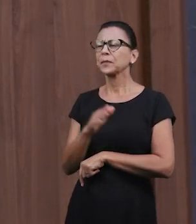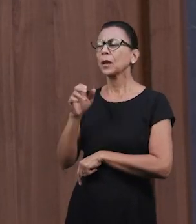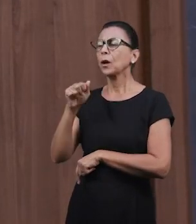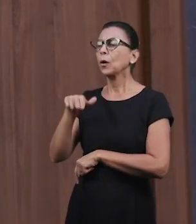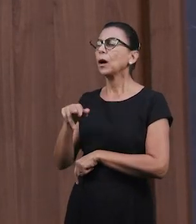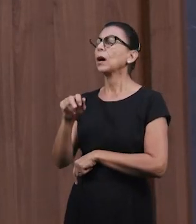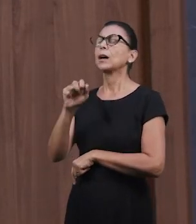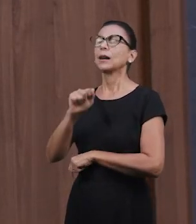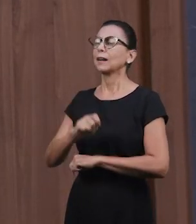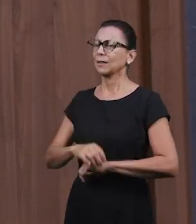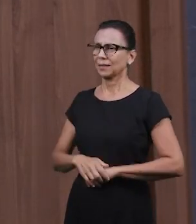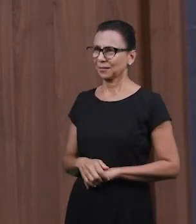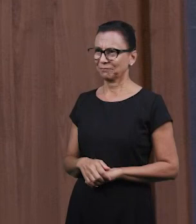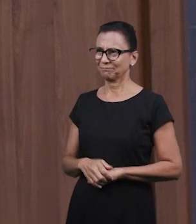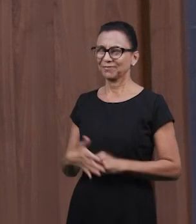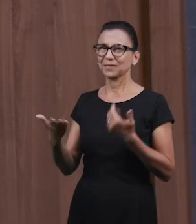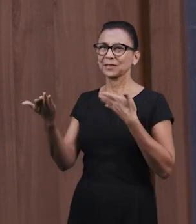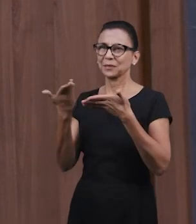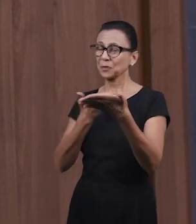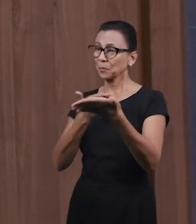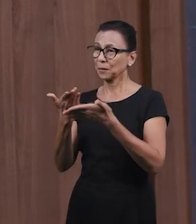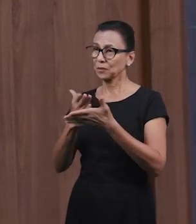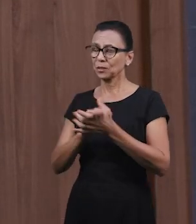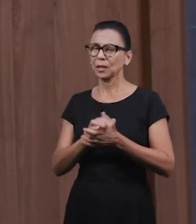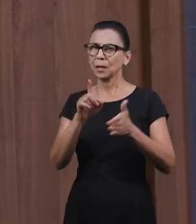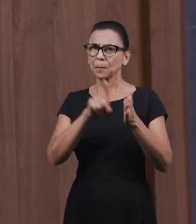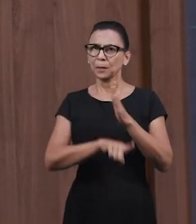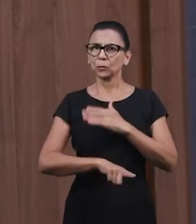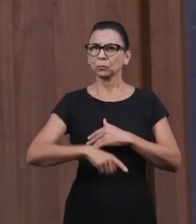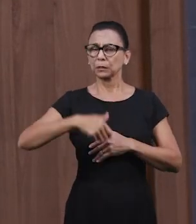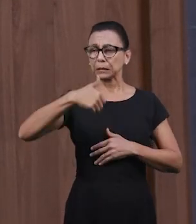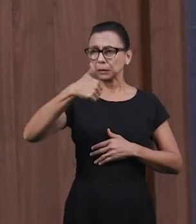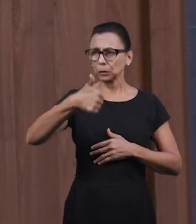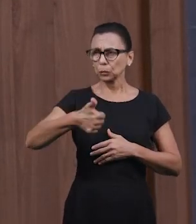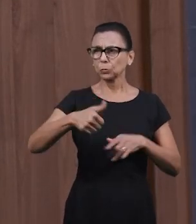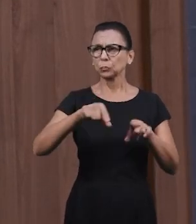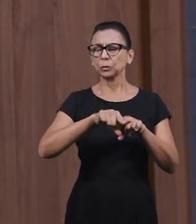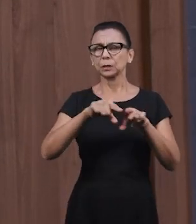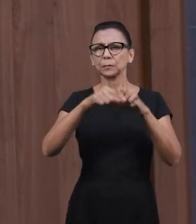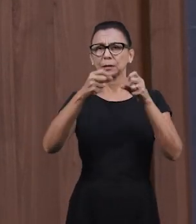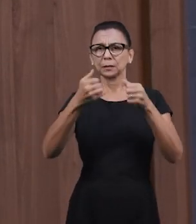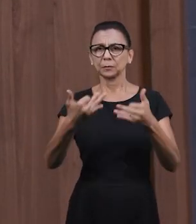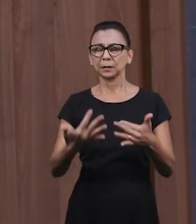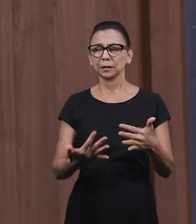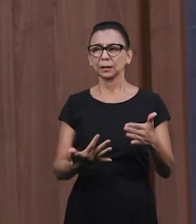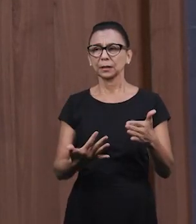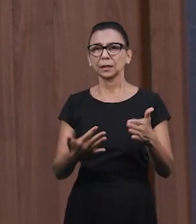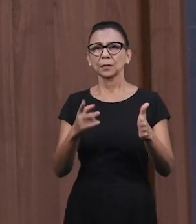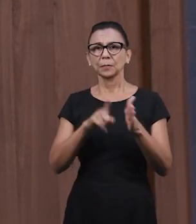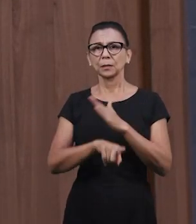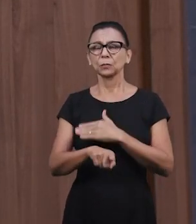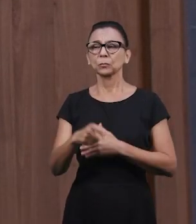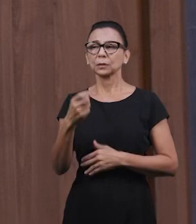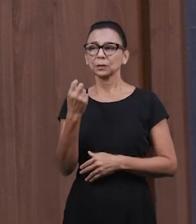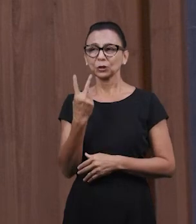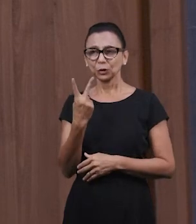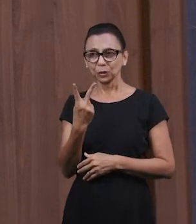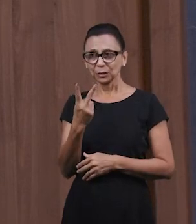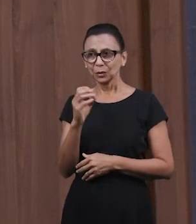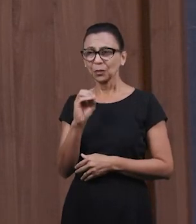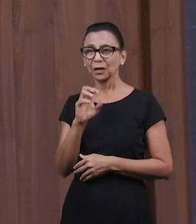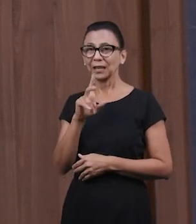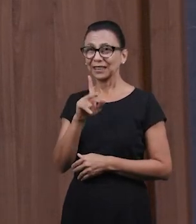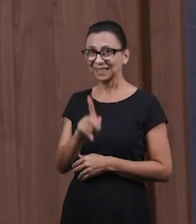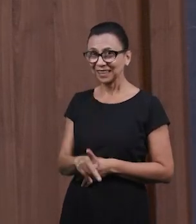Lívia, você vai dar a sua contribuição para a pergunta 1 e vai falar um pouquinho também da pergunta 2, ok? E